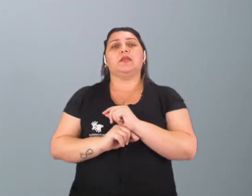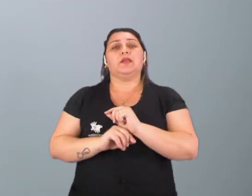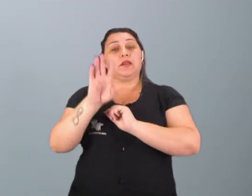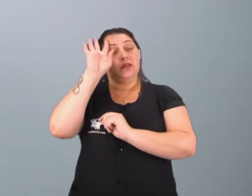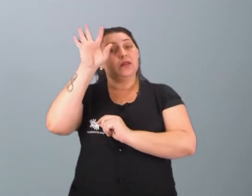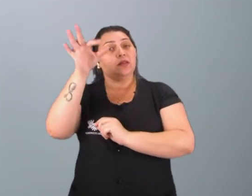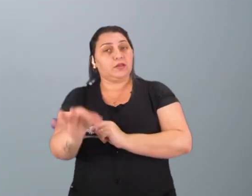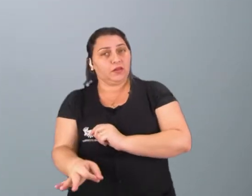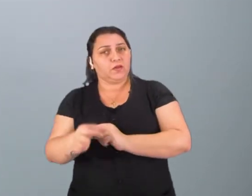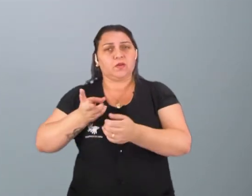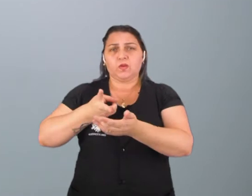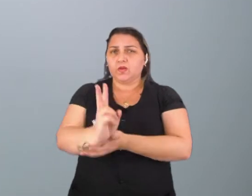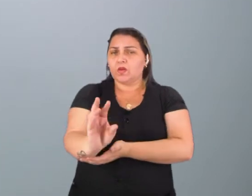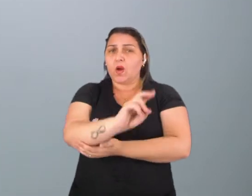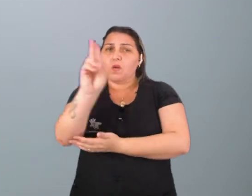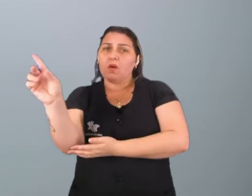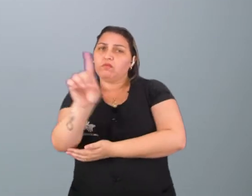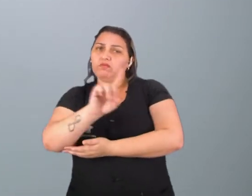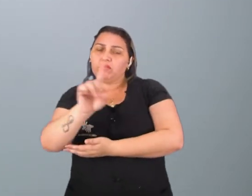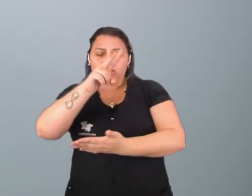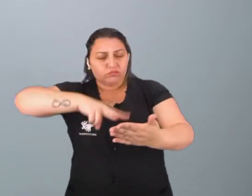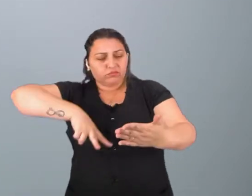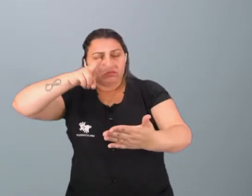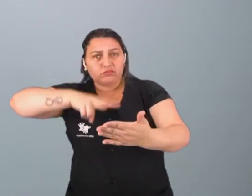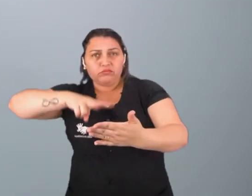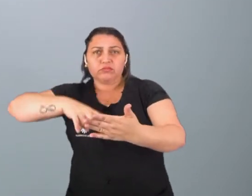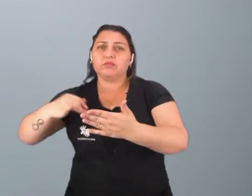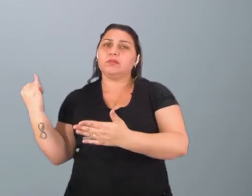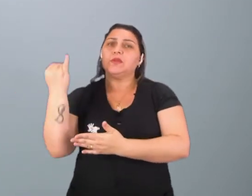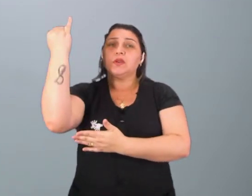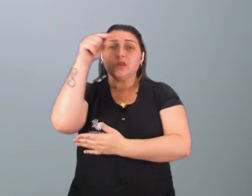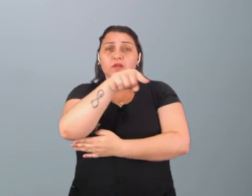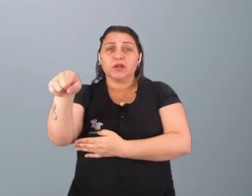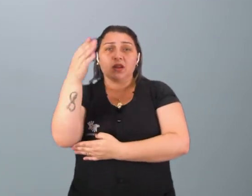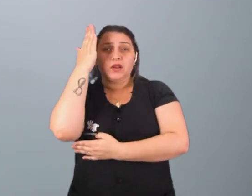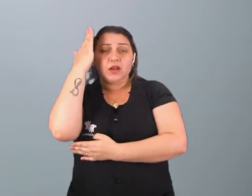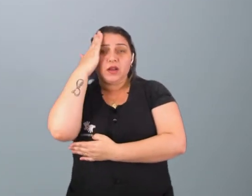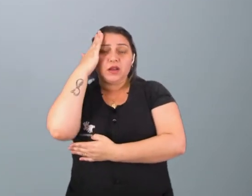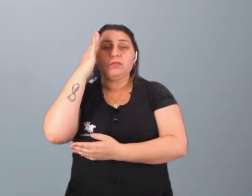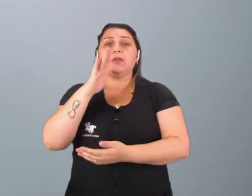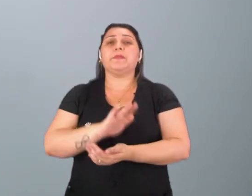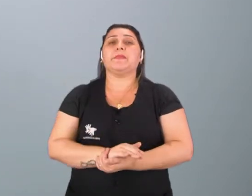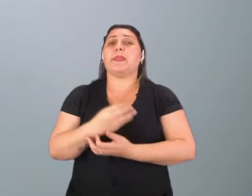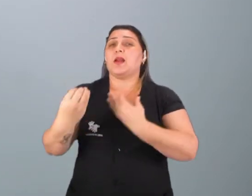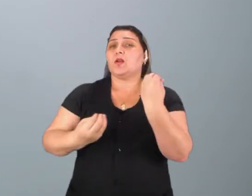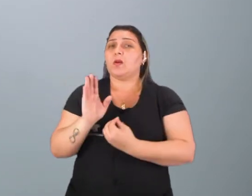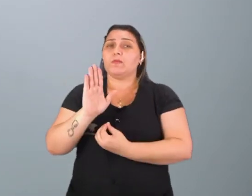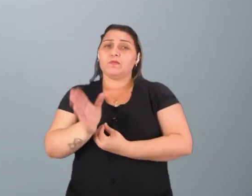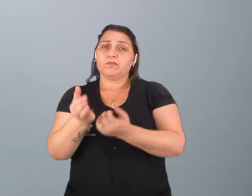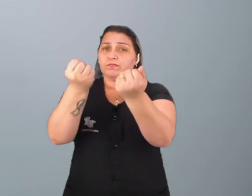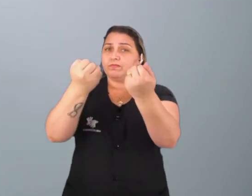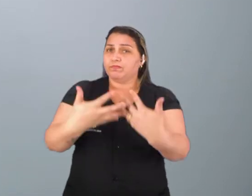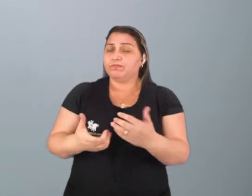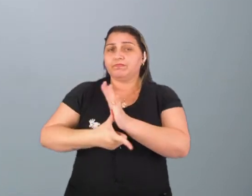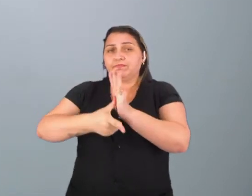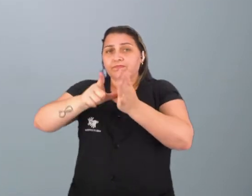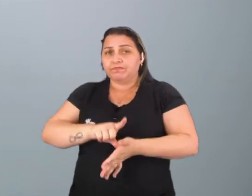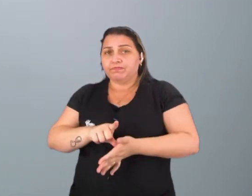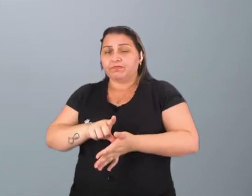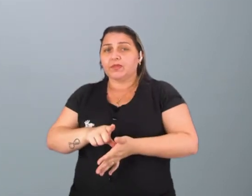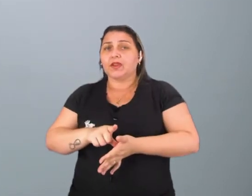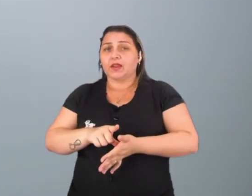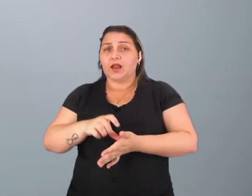pensamento, da forma como o autor, quem escreve, o jornalista, está pensando. Porque se fosse para a gente ouvir a opinião